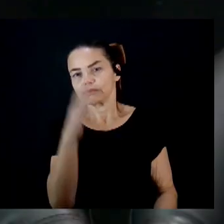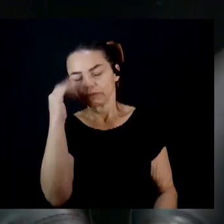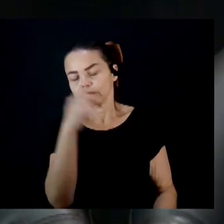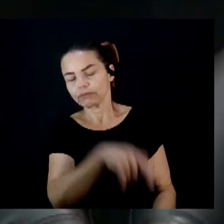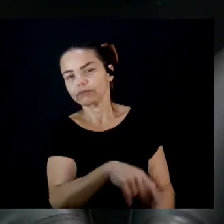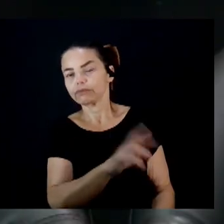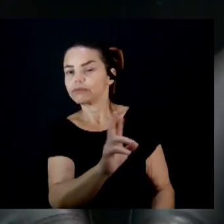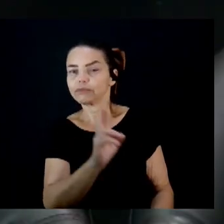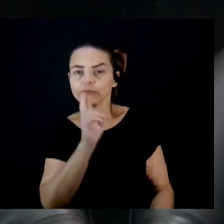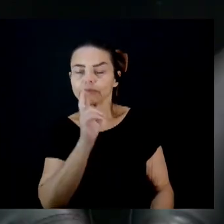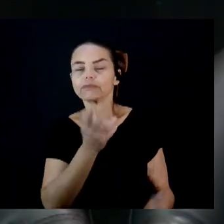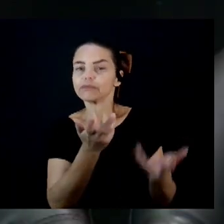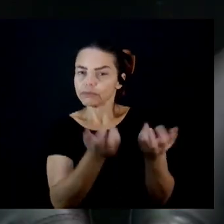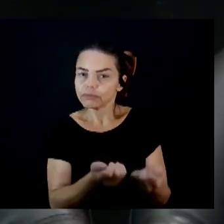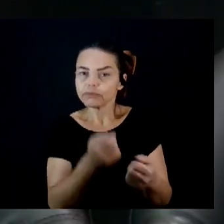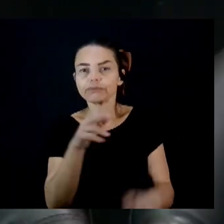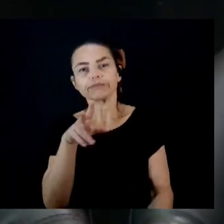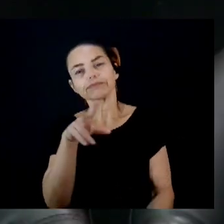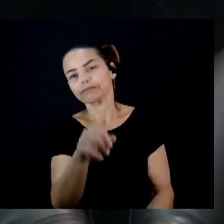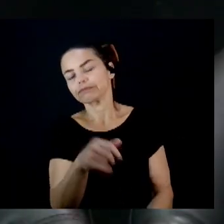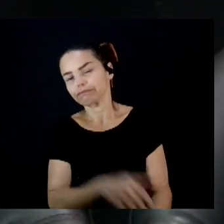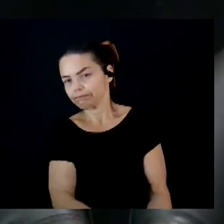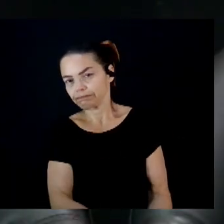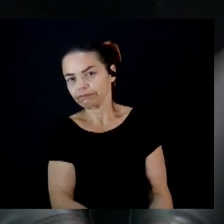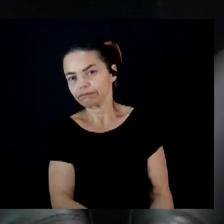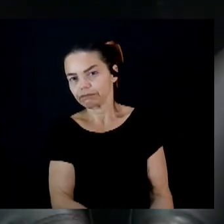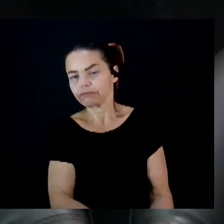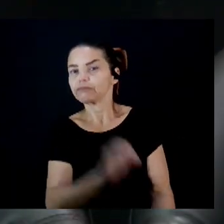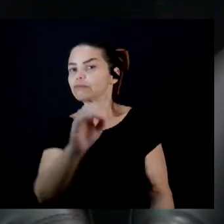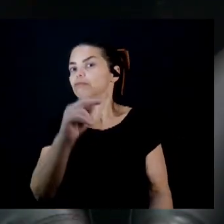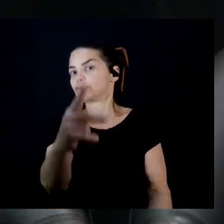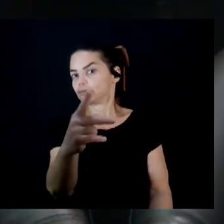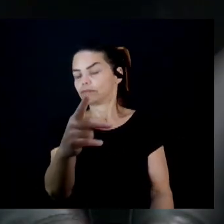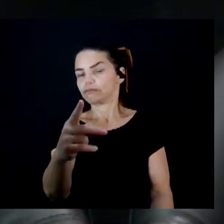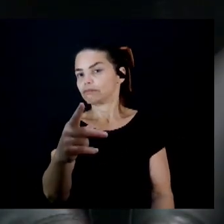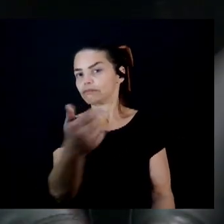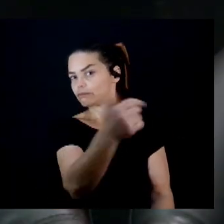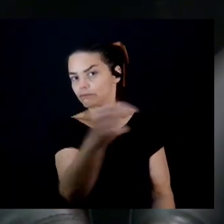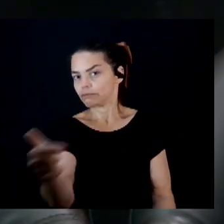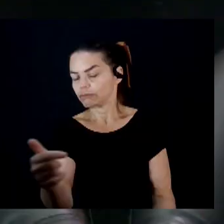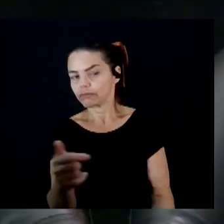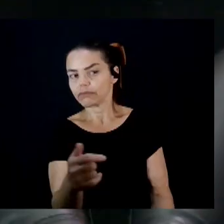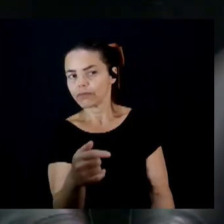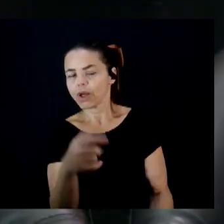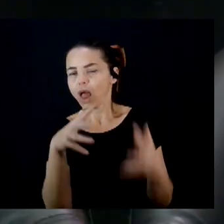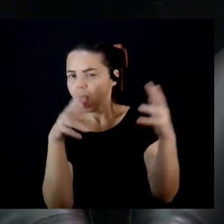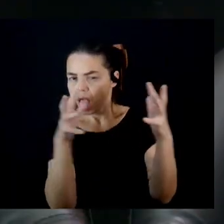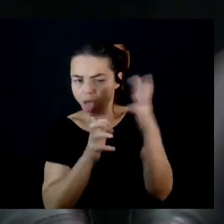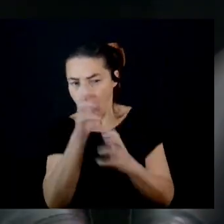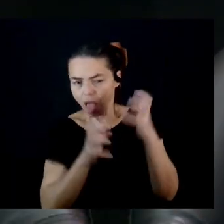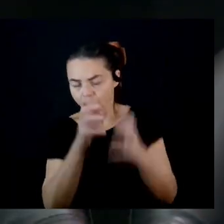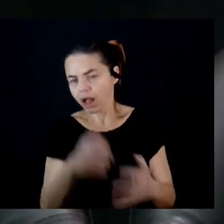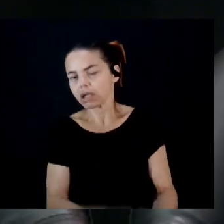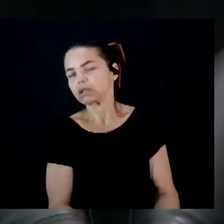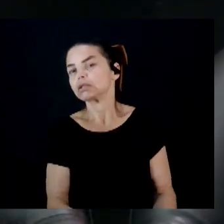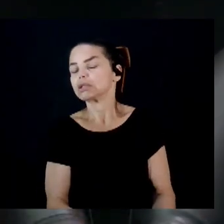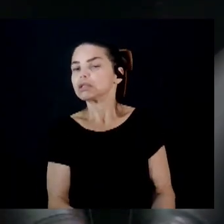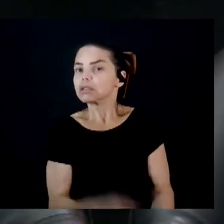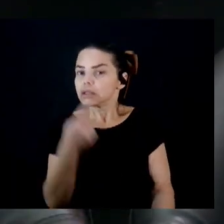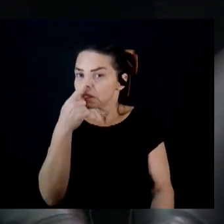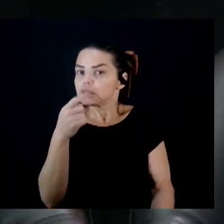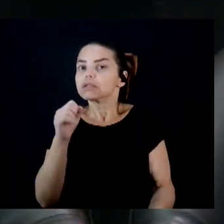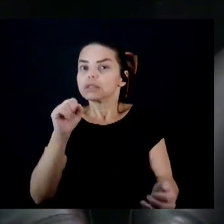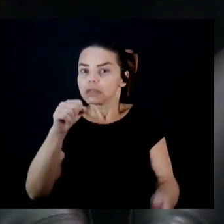receber esse não de maneira ok, né, que não vai ter uma retaliação depois. E intimidade é